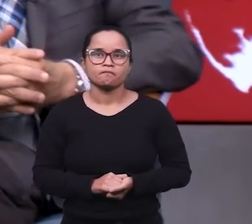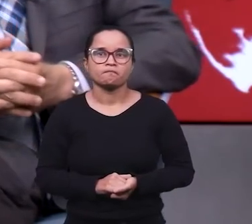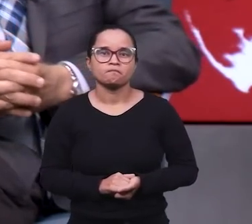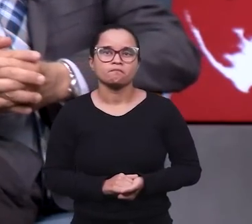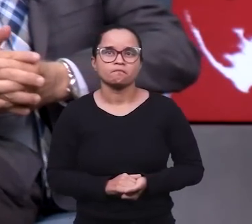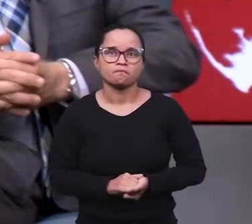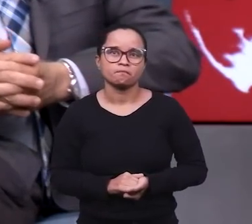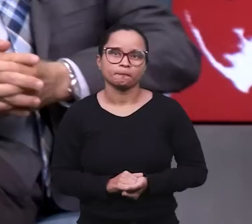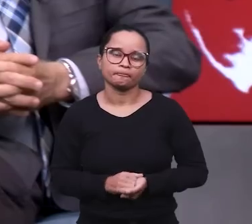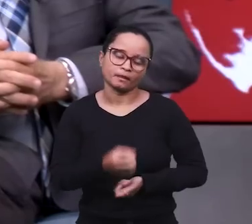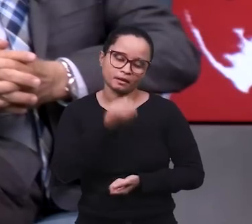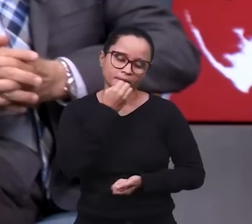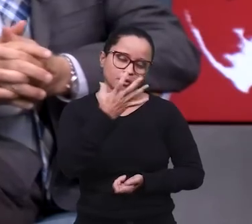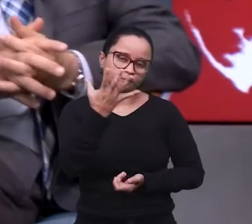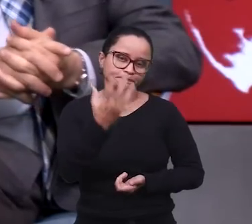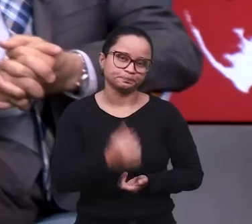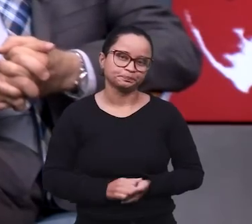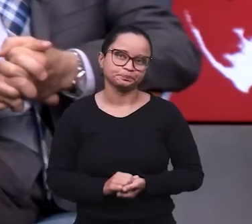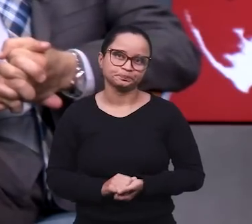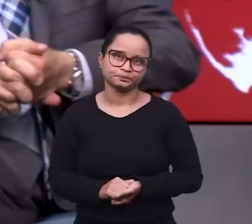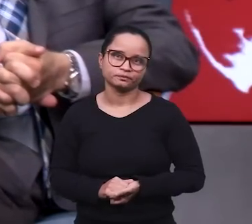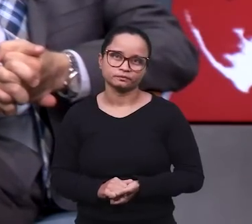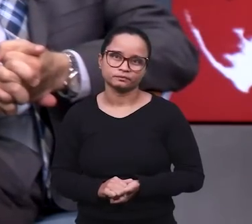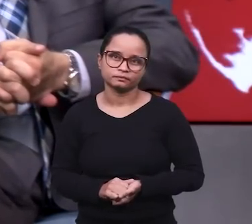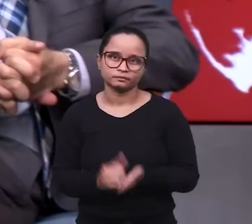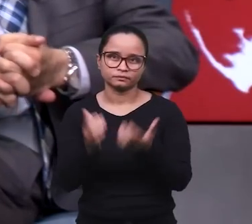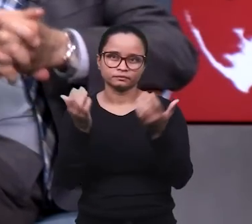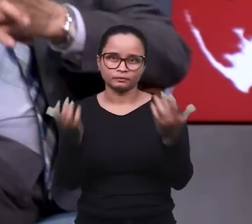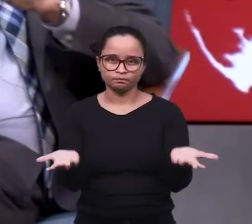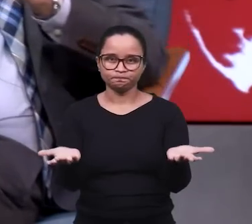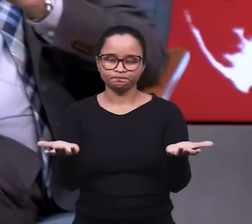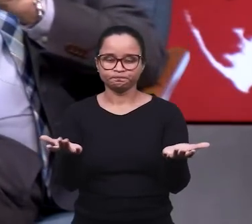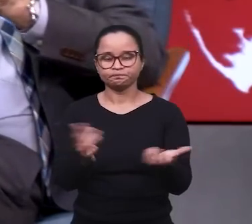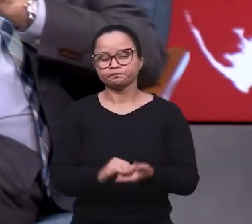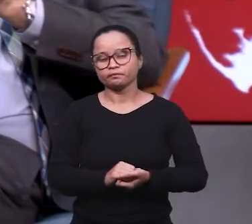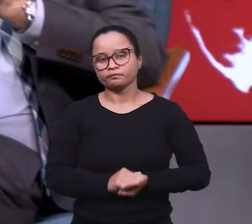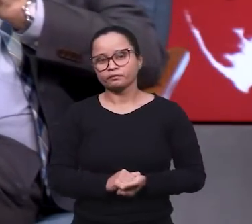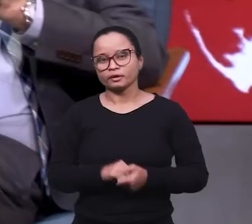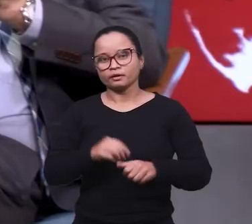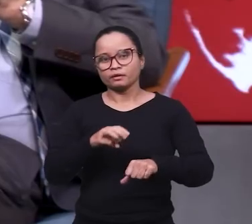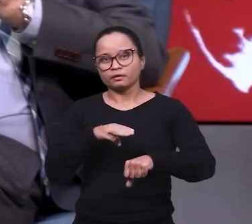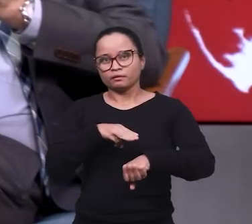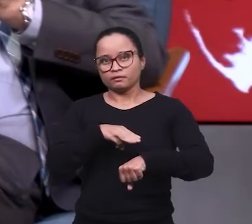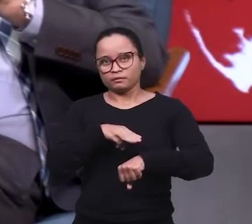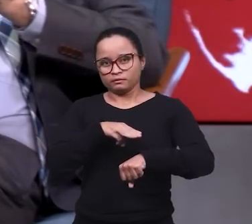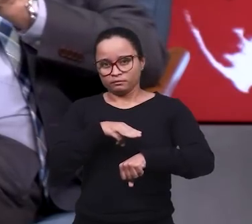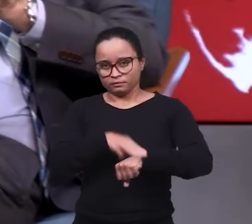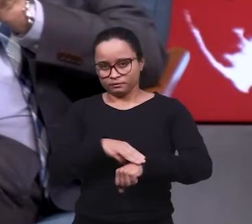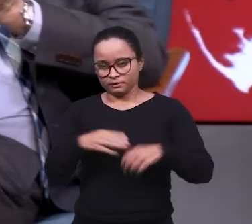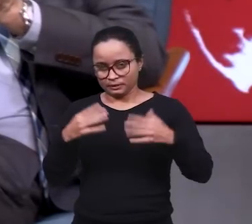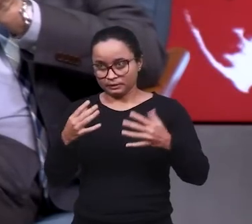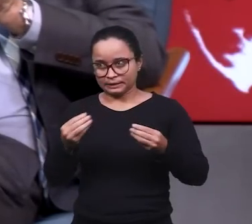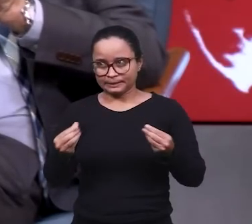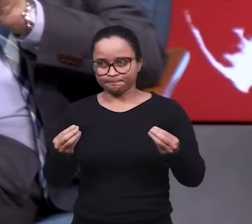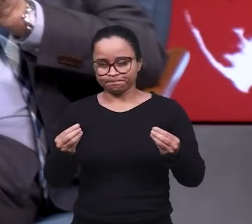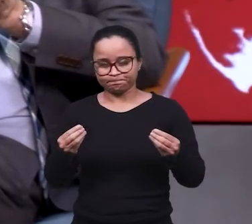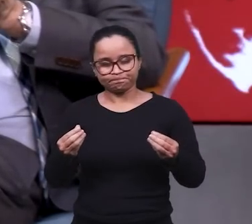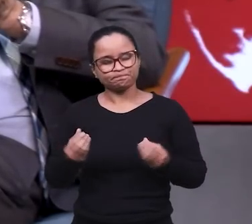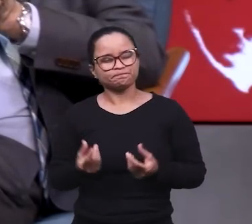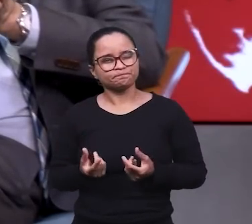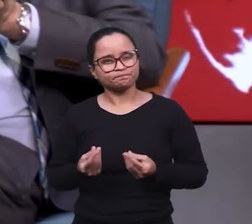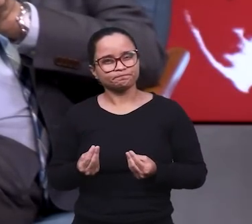Muito bem. Então, o ministério. Isso é